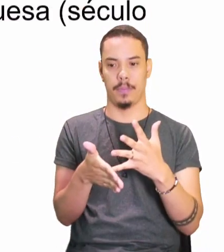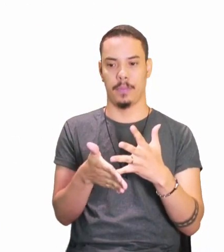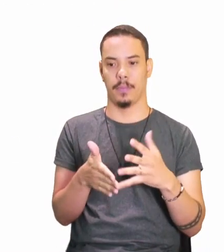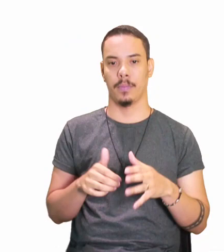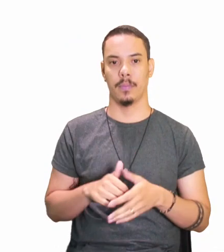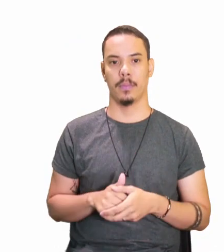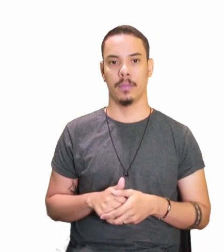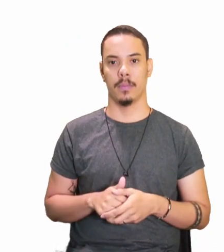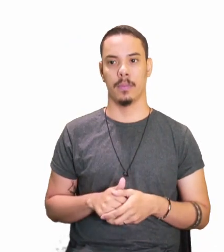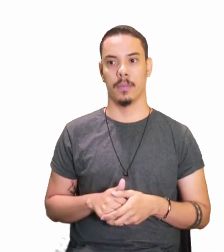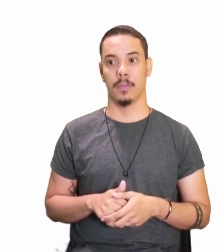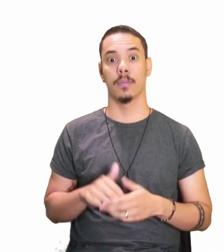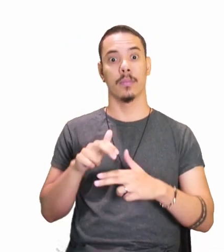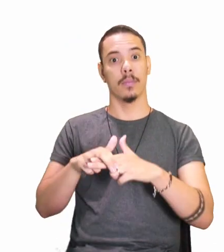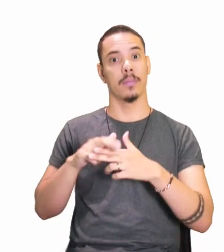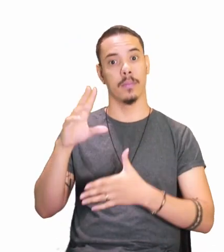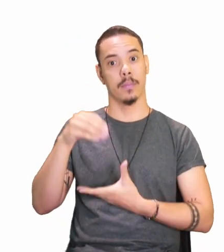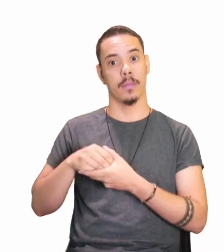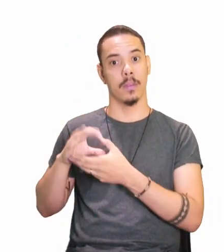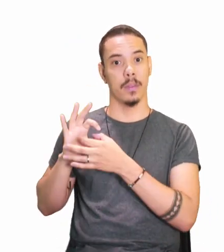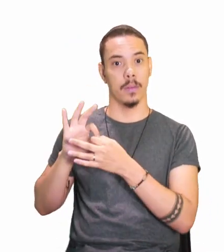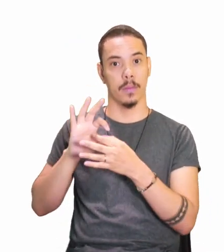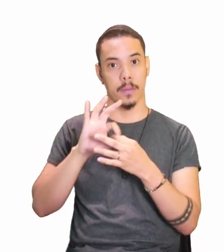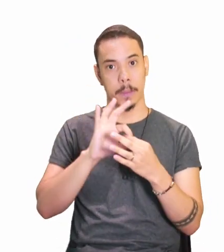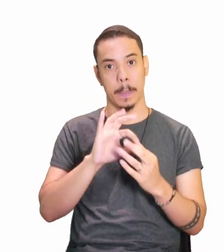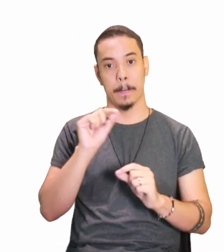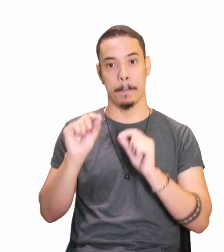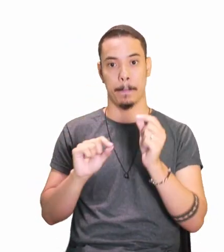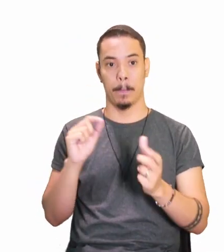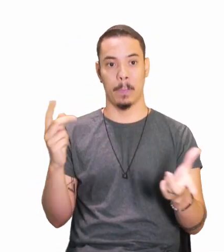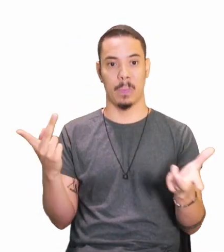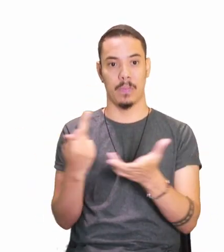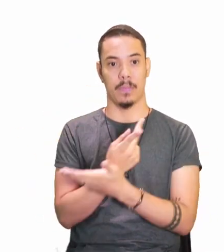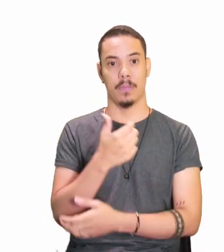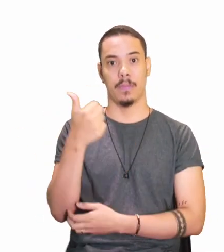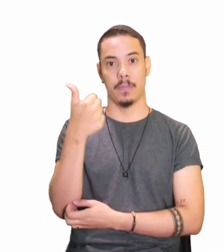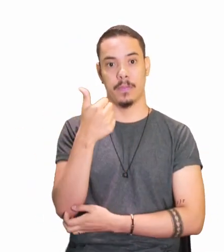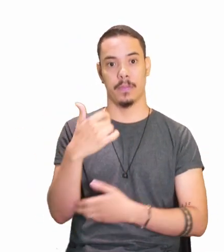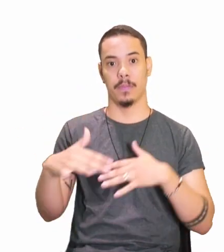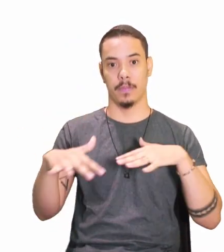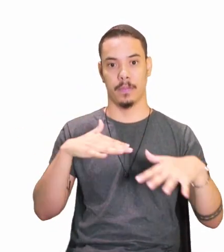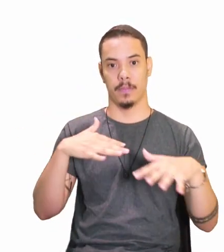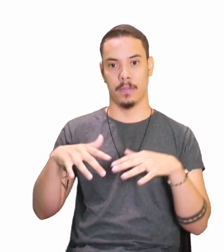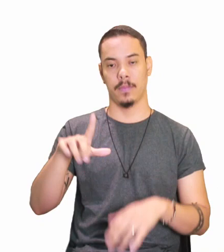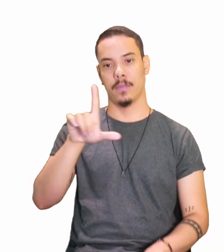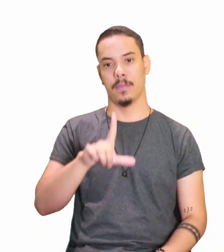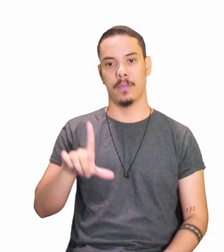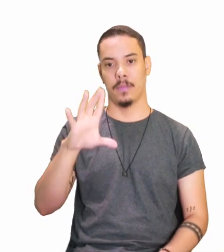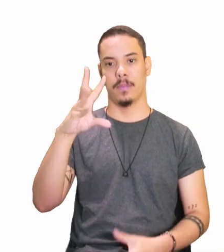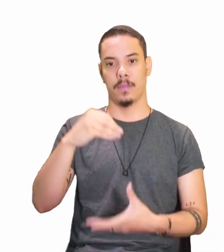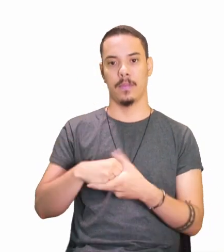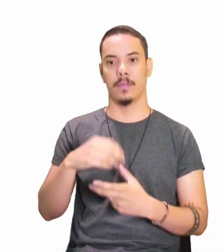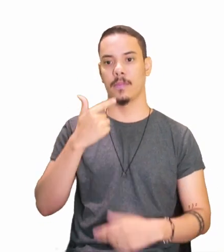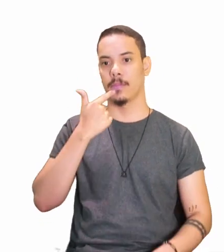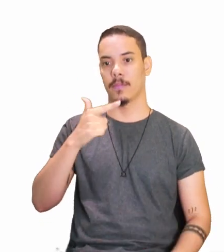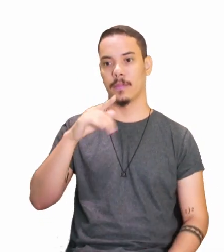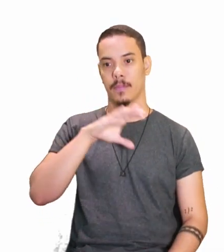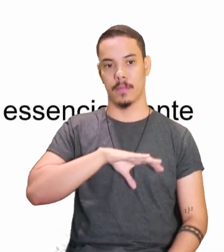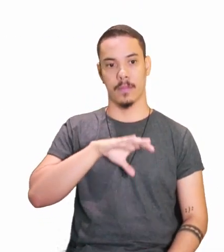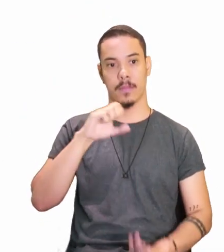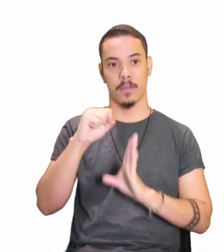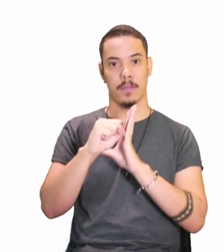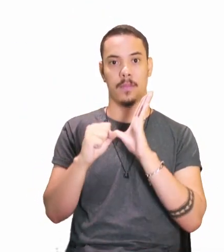amadinho, o trovadorismo no contexto, o que aconteceu? É a primeira manifestação literária da língua portuguesa no